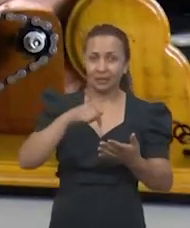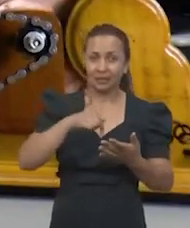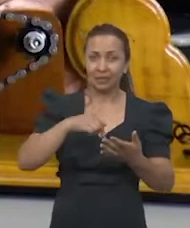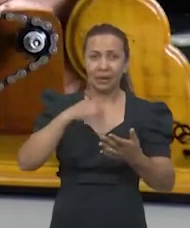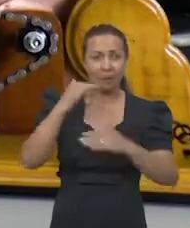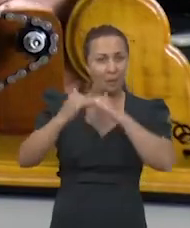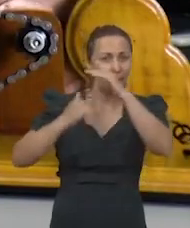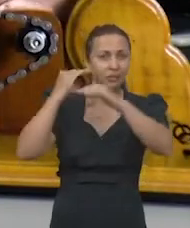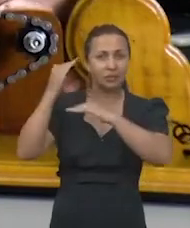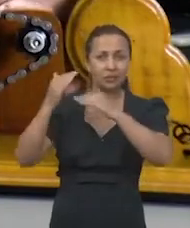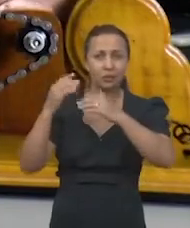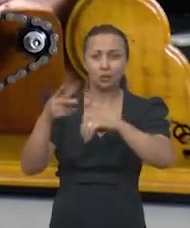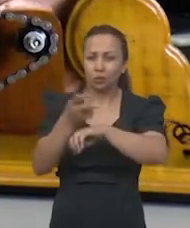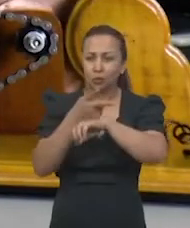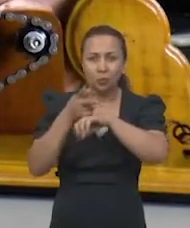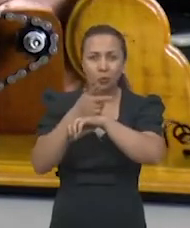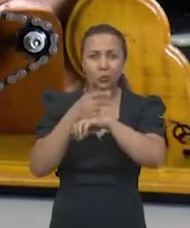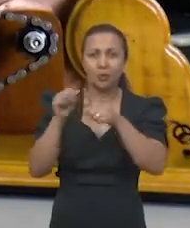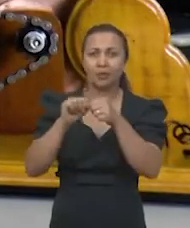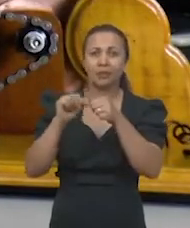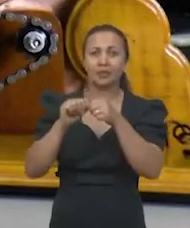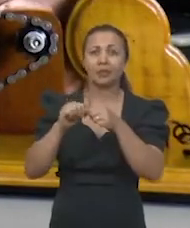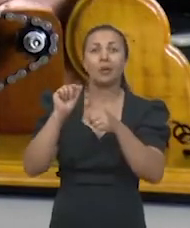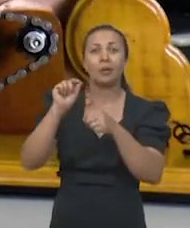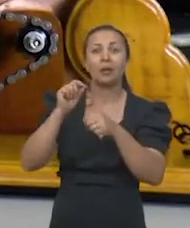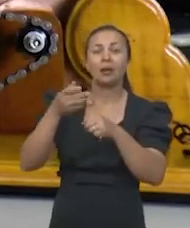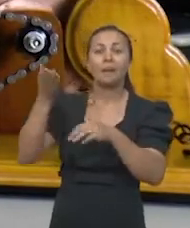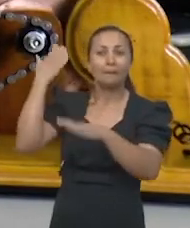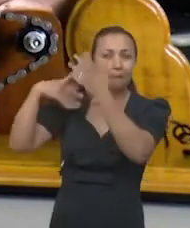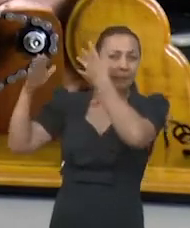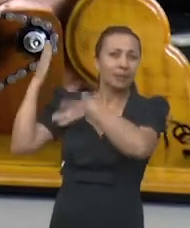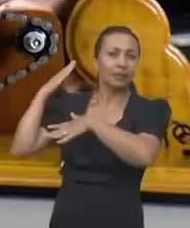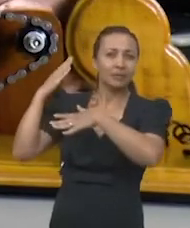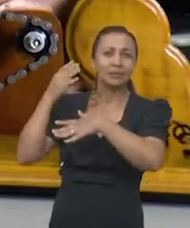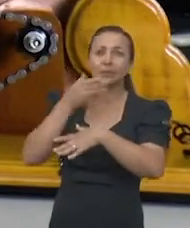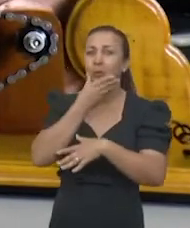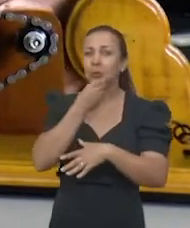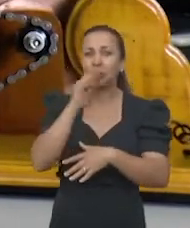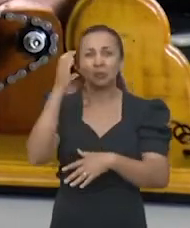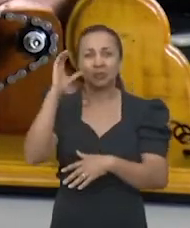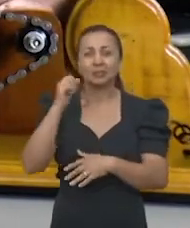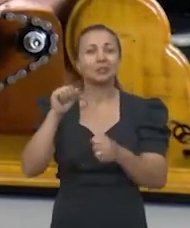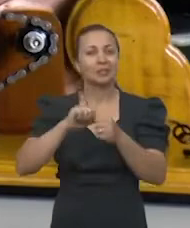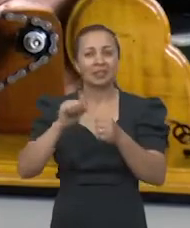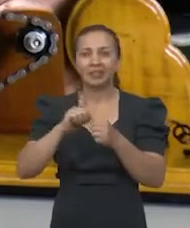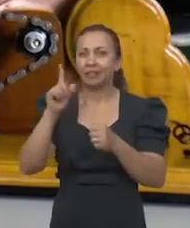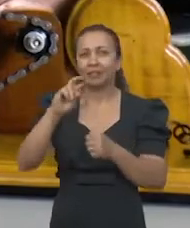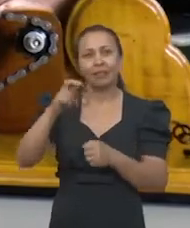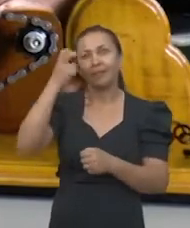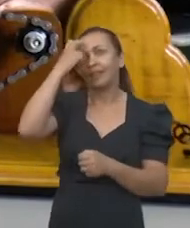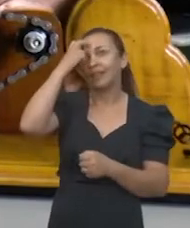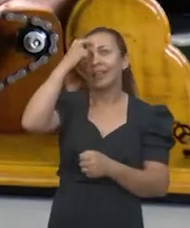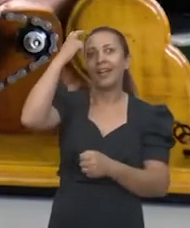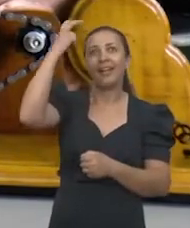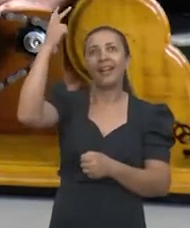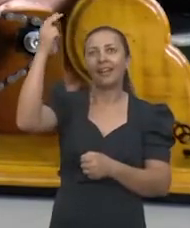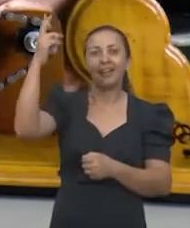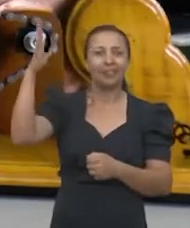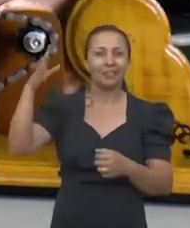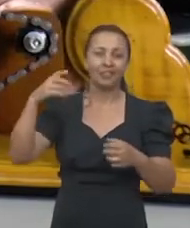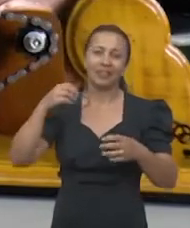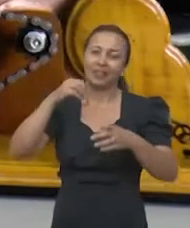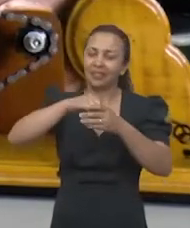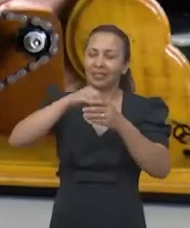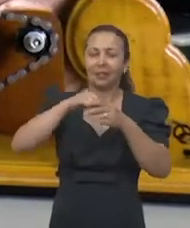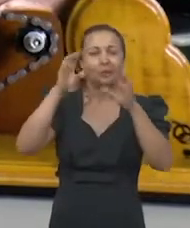nesse processo de tentar reproduzir o que o cientista fez, é que você vê que um cientista, ele não é um gênio, né? Ele